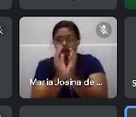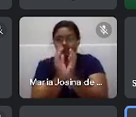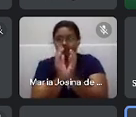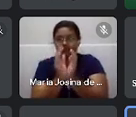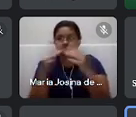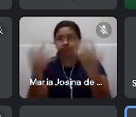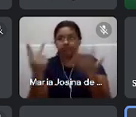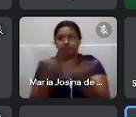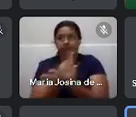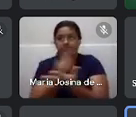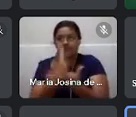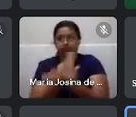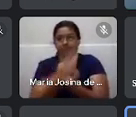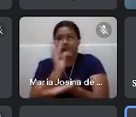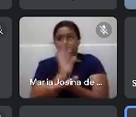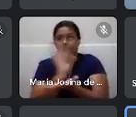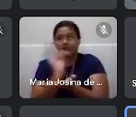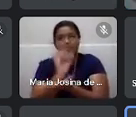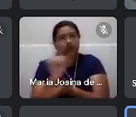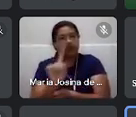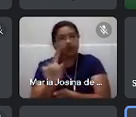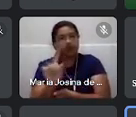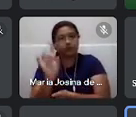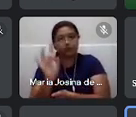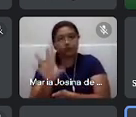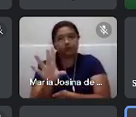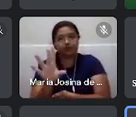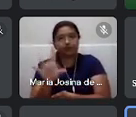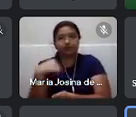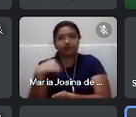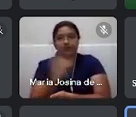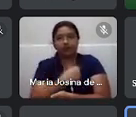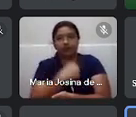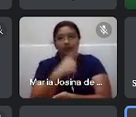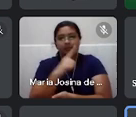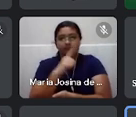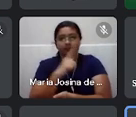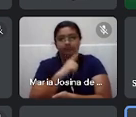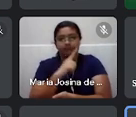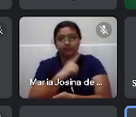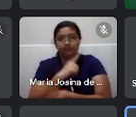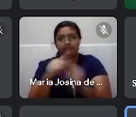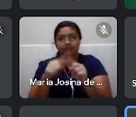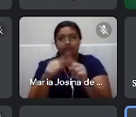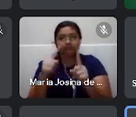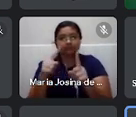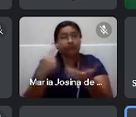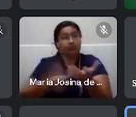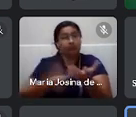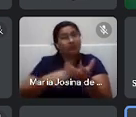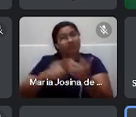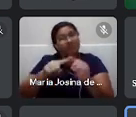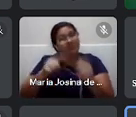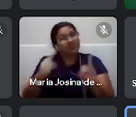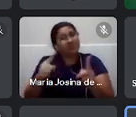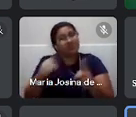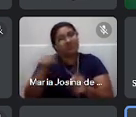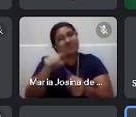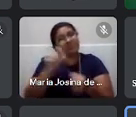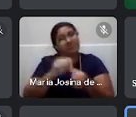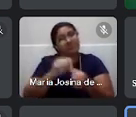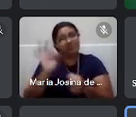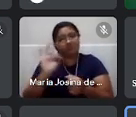um erro nem dos tutores. Foi algo que a gente tinha pactuado que não foi cumprido, tá bom? Mas tentem conversar